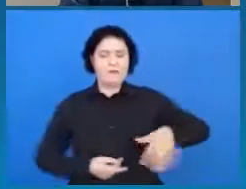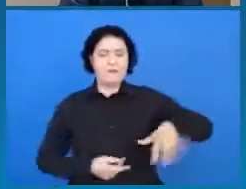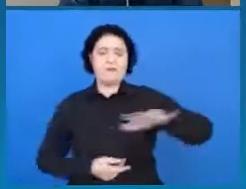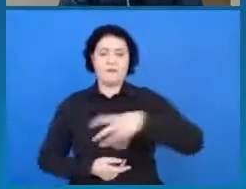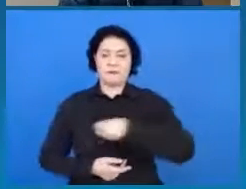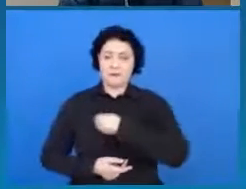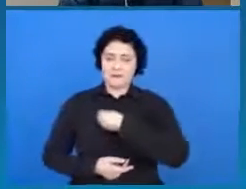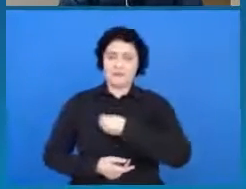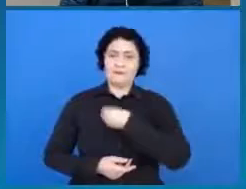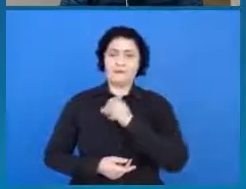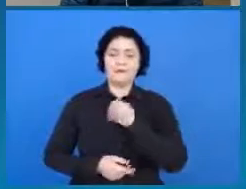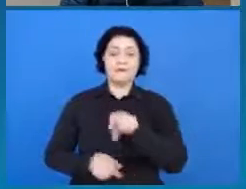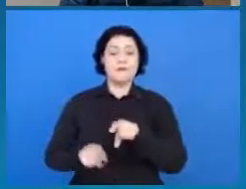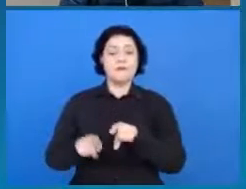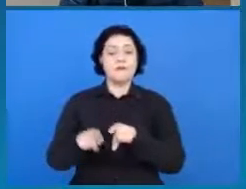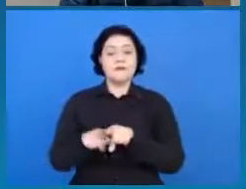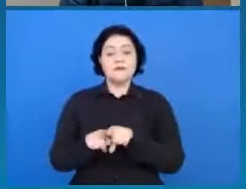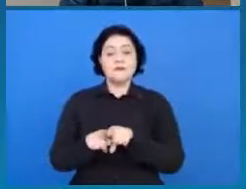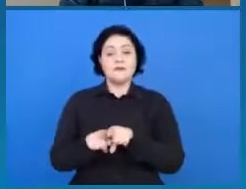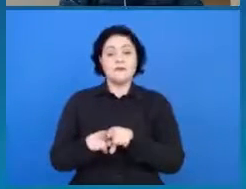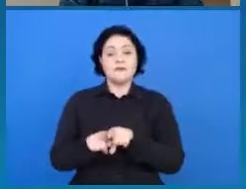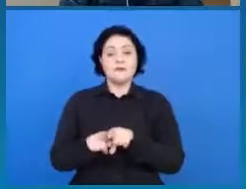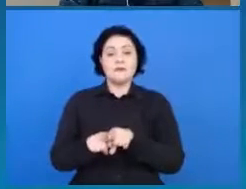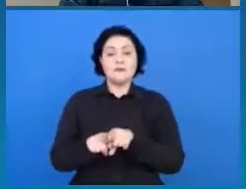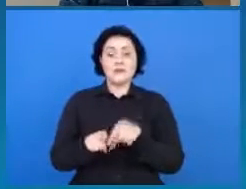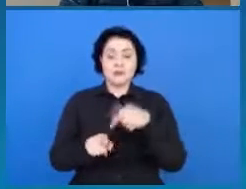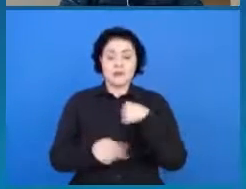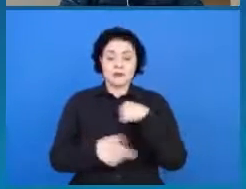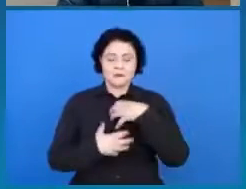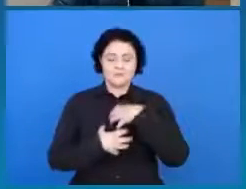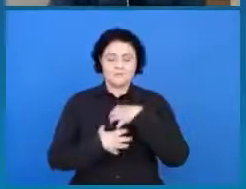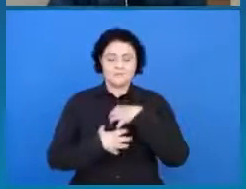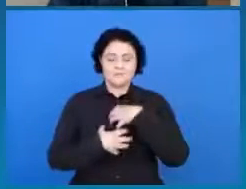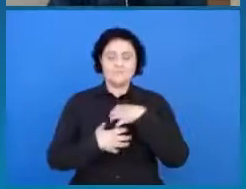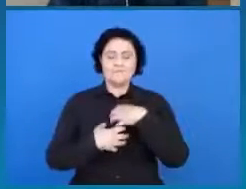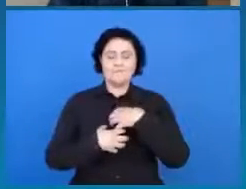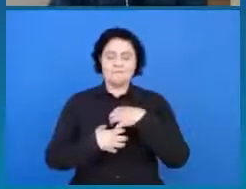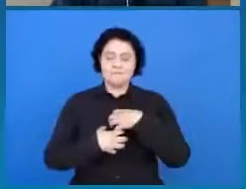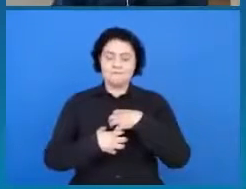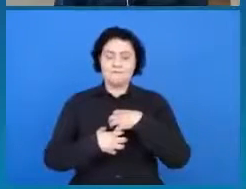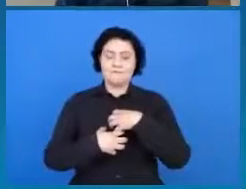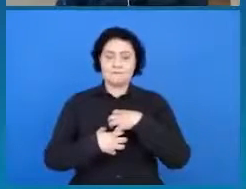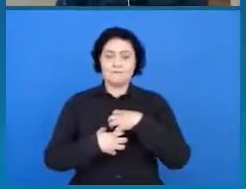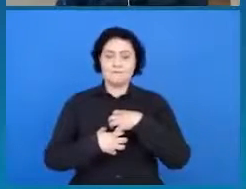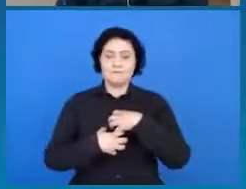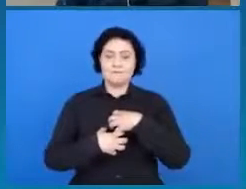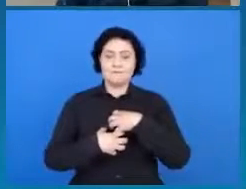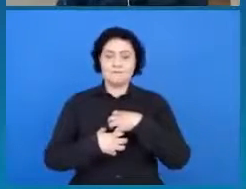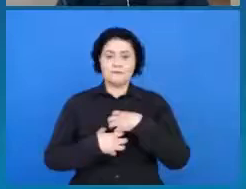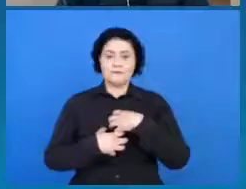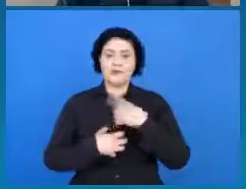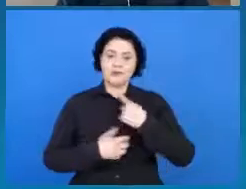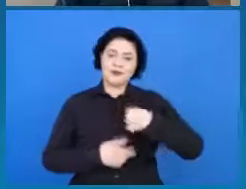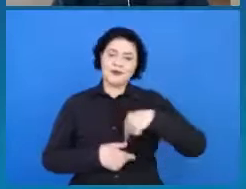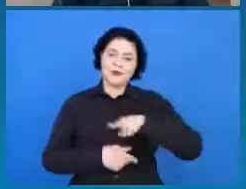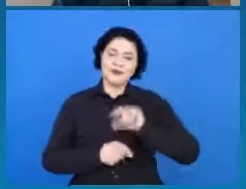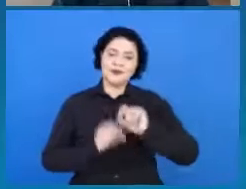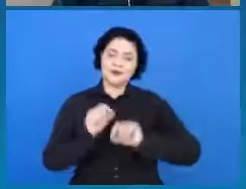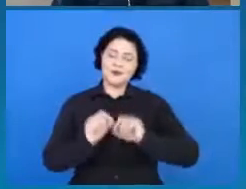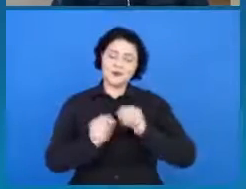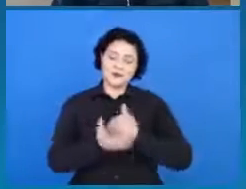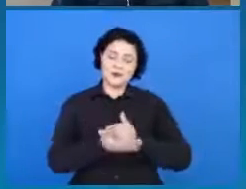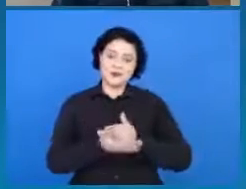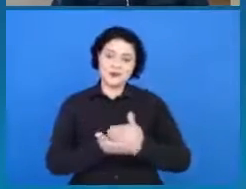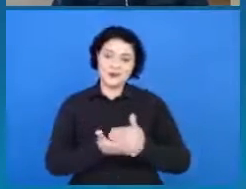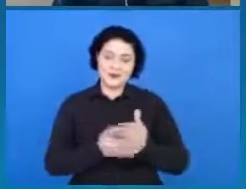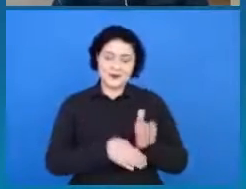e que além e sensibilizou muito e fez com que nós colocássemos aí